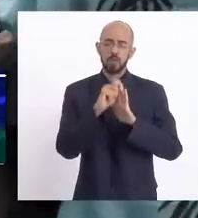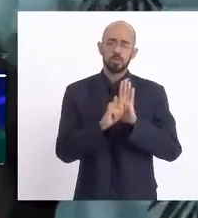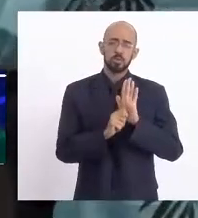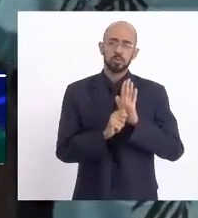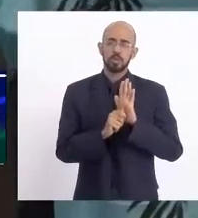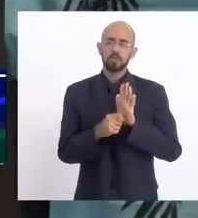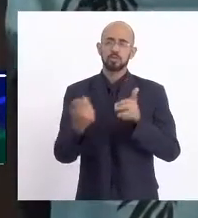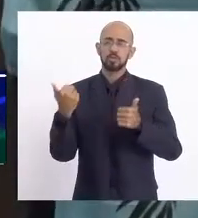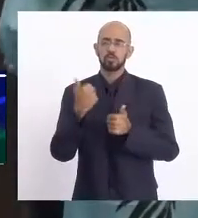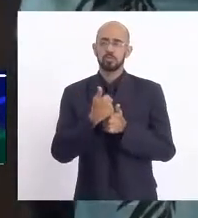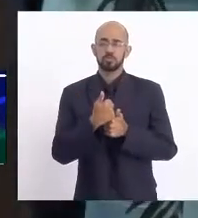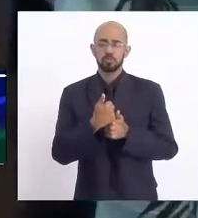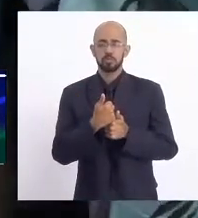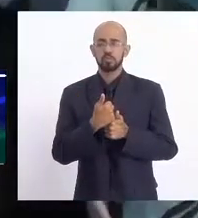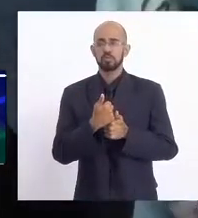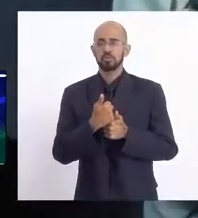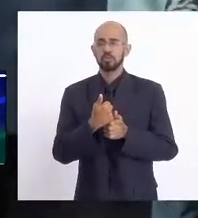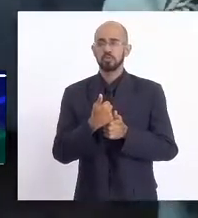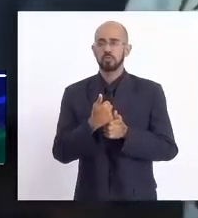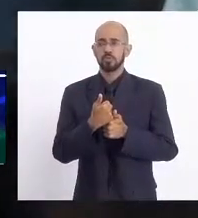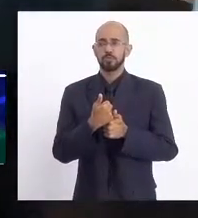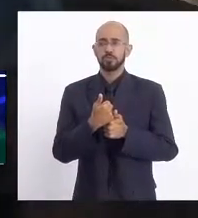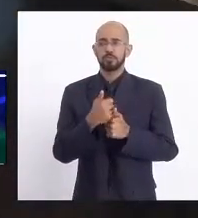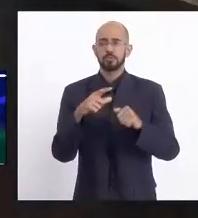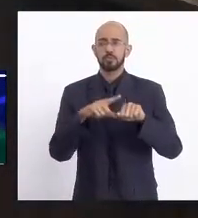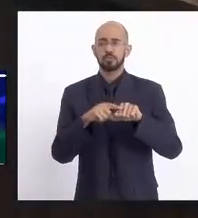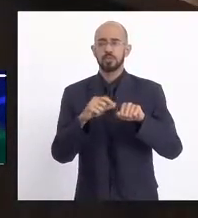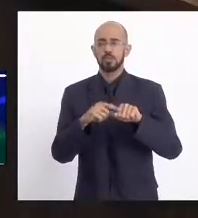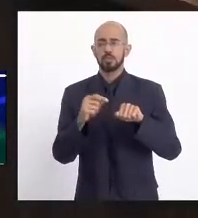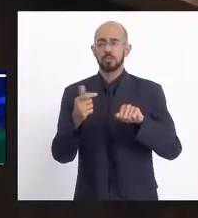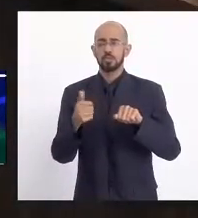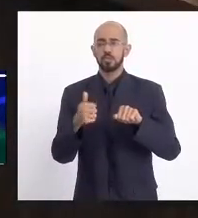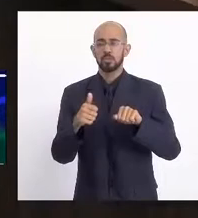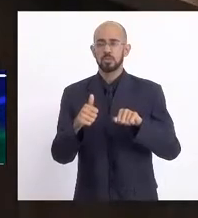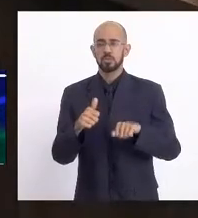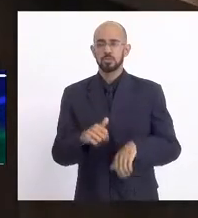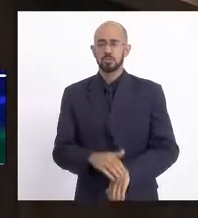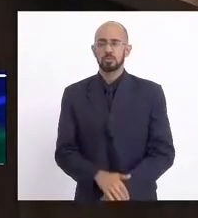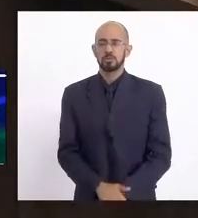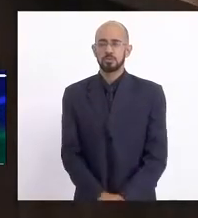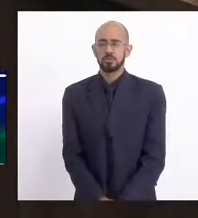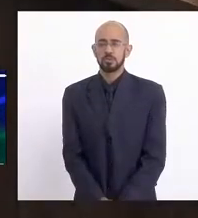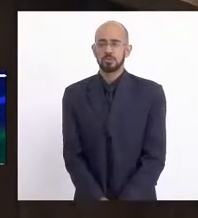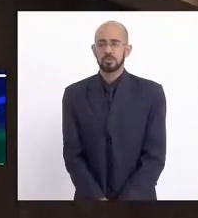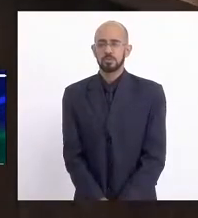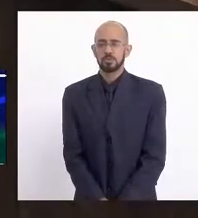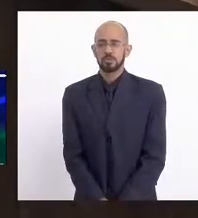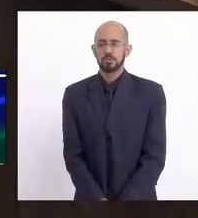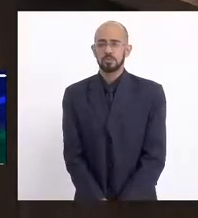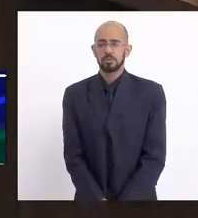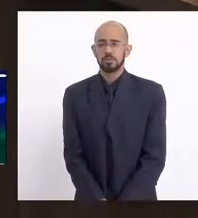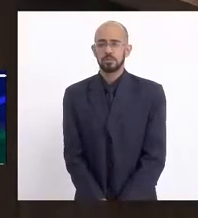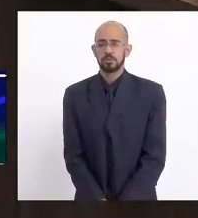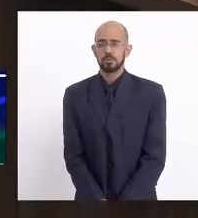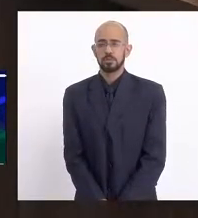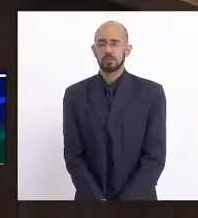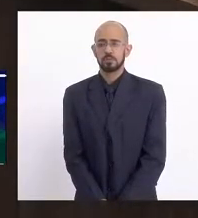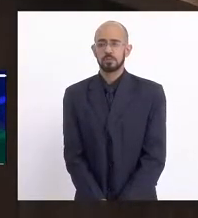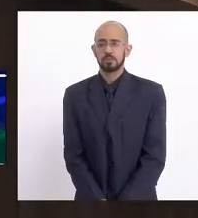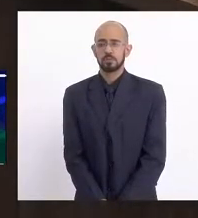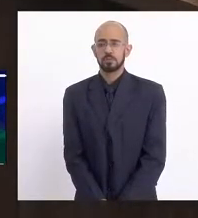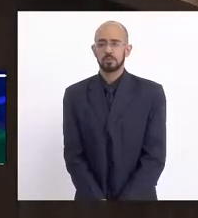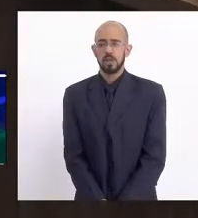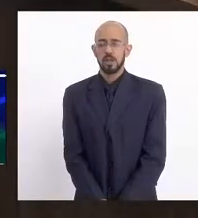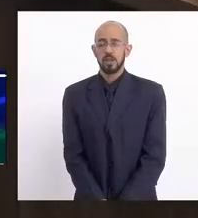do substitutivo como artigo 11. Como artigo 11. Por via